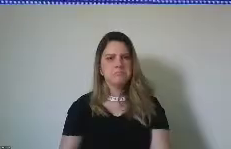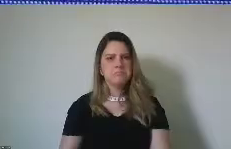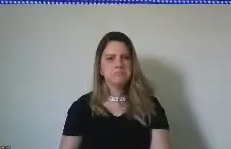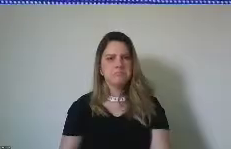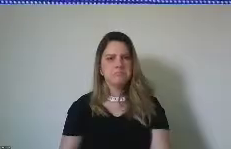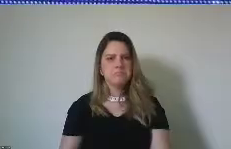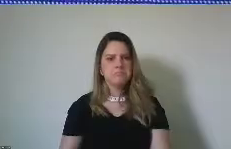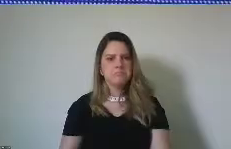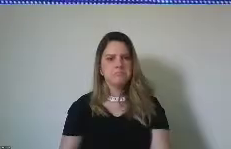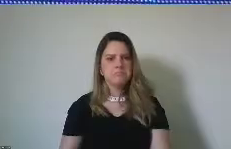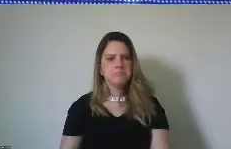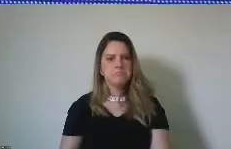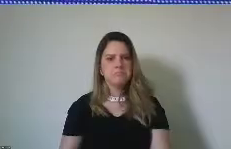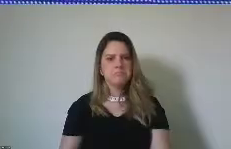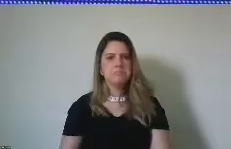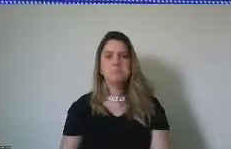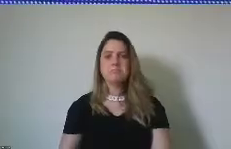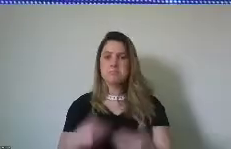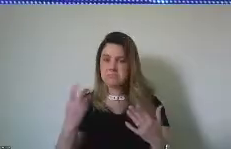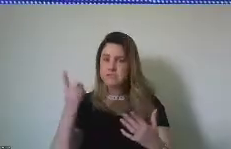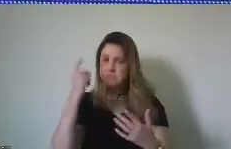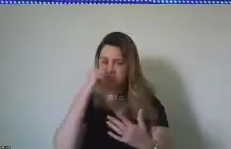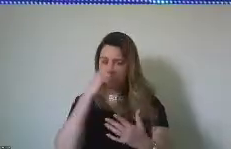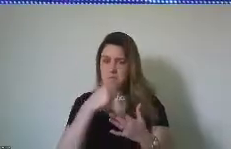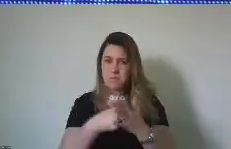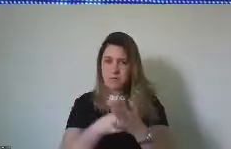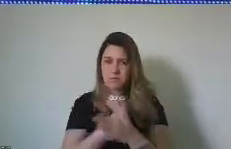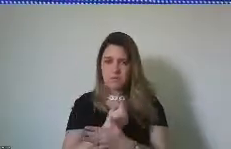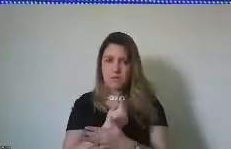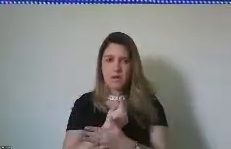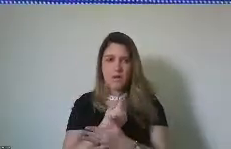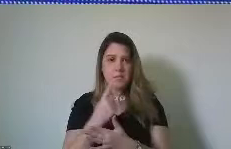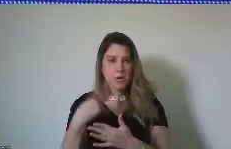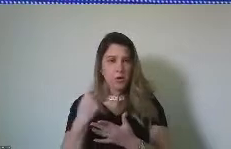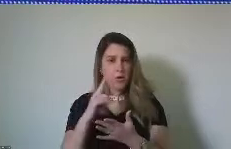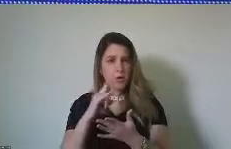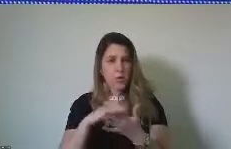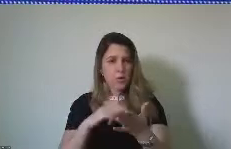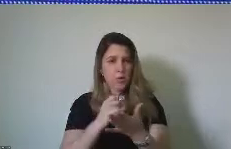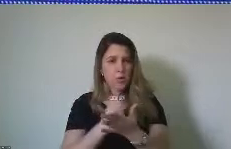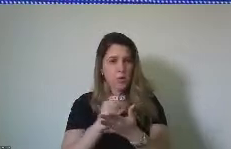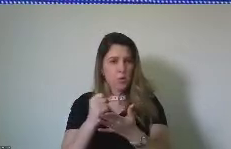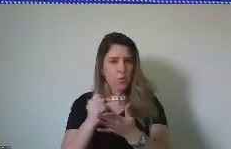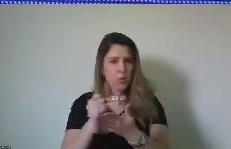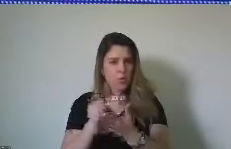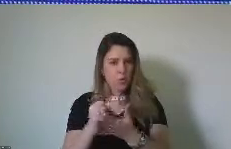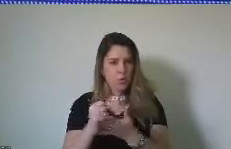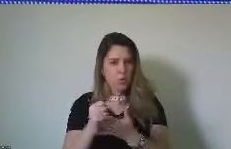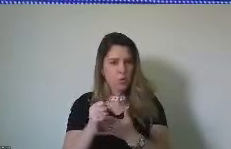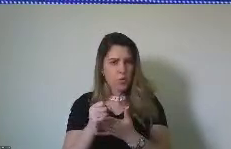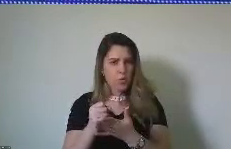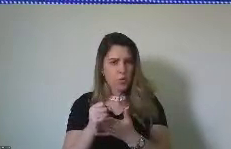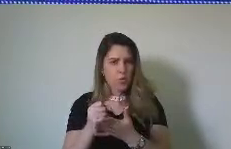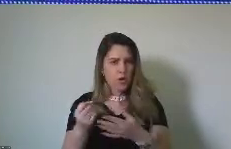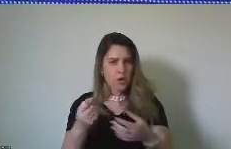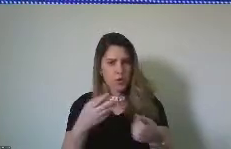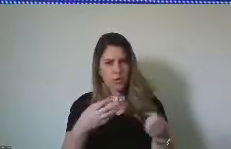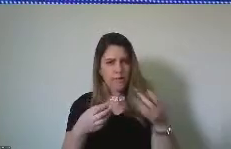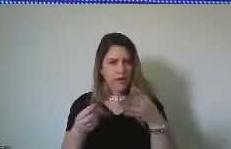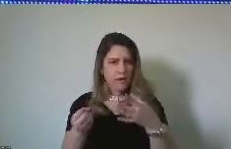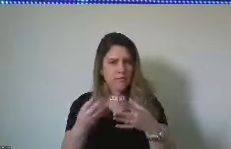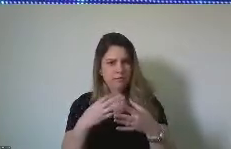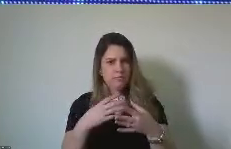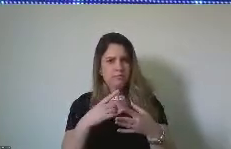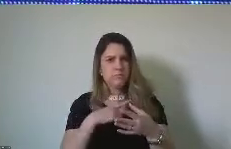difícil a pergunta o nosso contrato de concessão renovado Ele termina